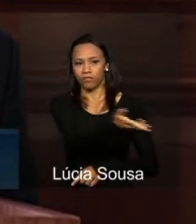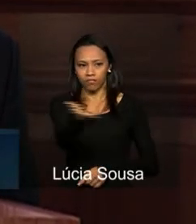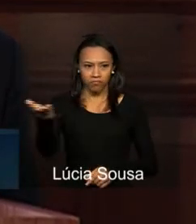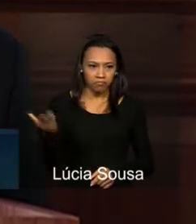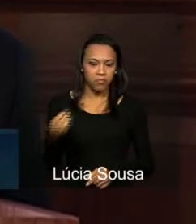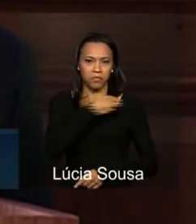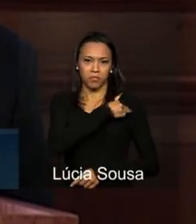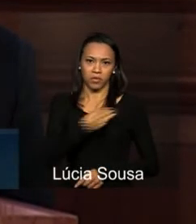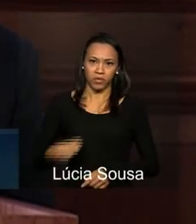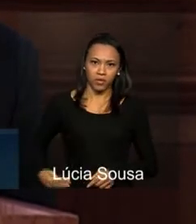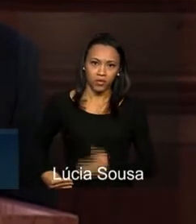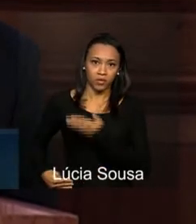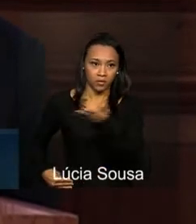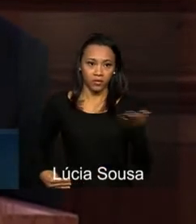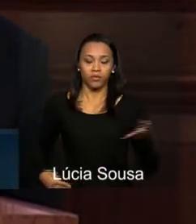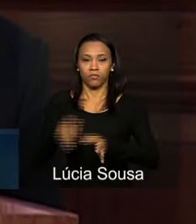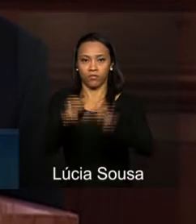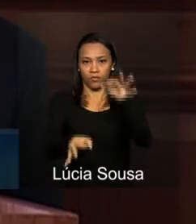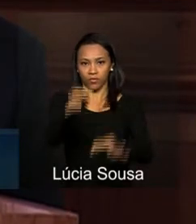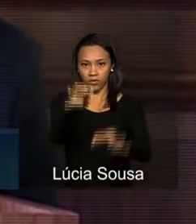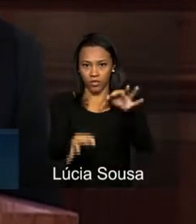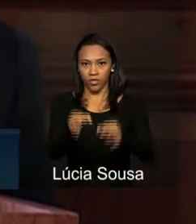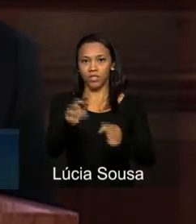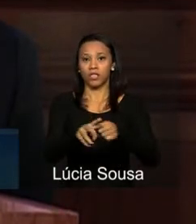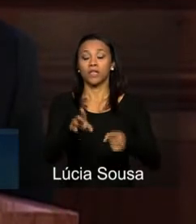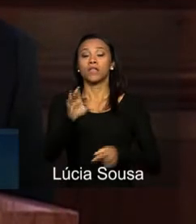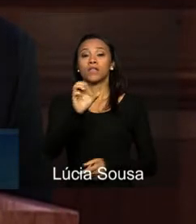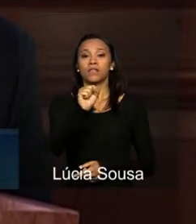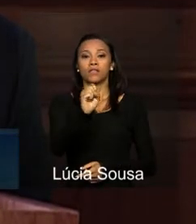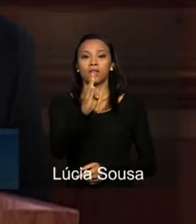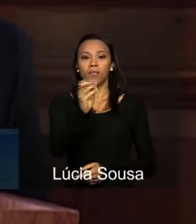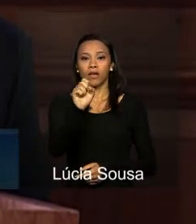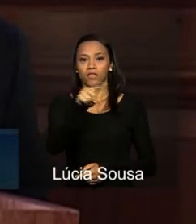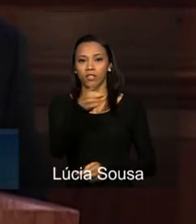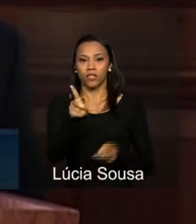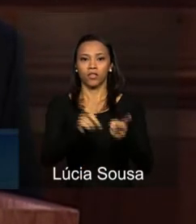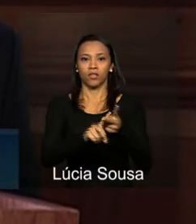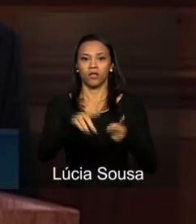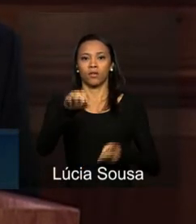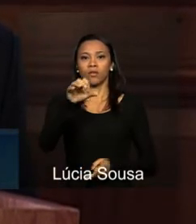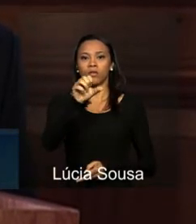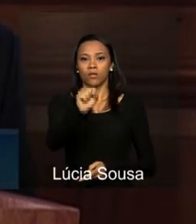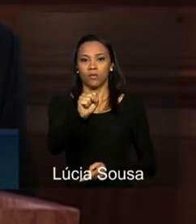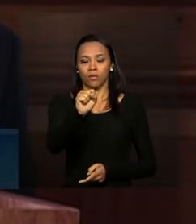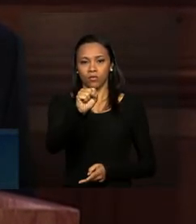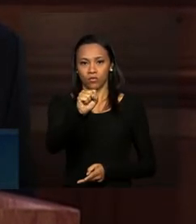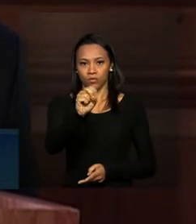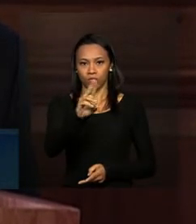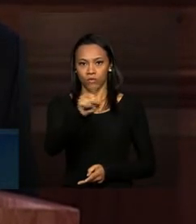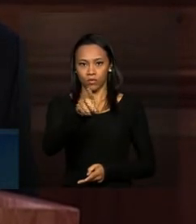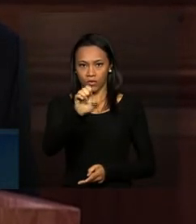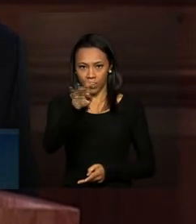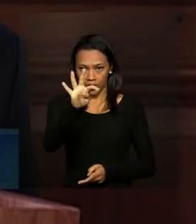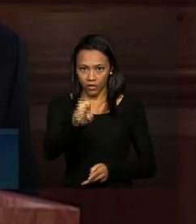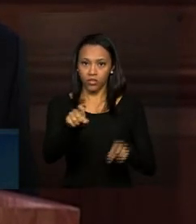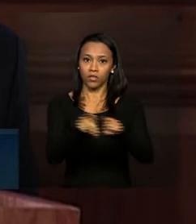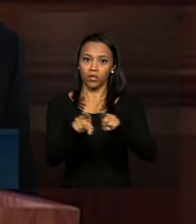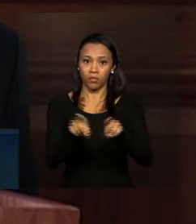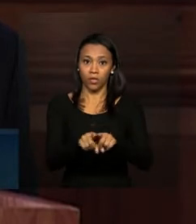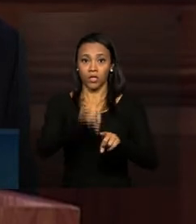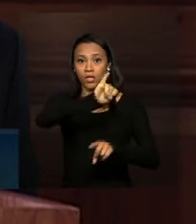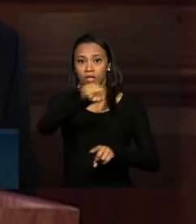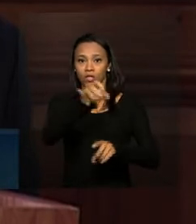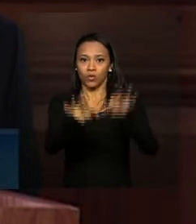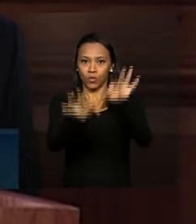Superior Tribunal de Justiça, Luiz Felipe Salomão, Sebastião Reis e a Suzete Magalhães, juiz Coronel Sócrates